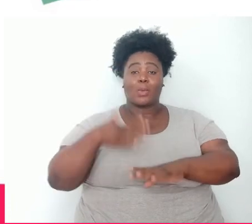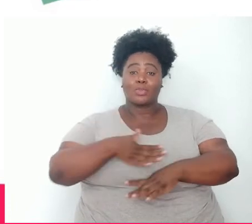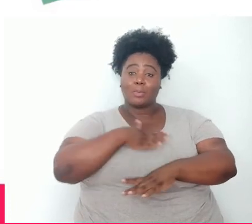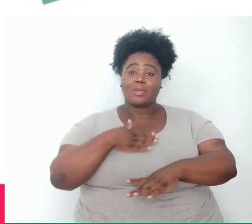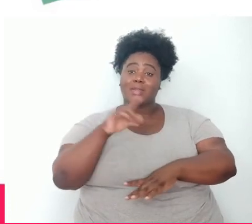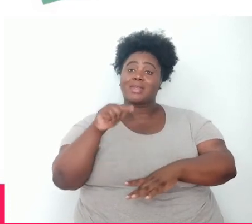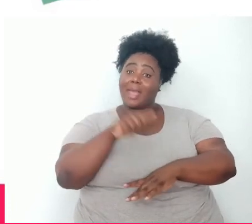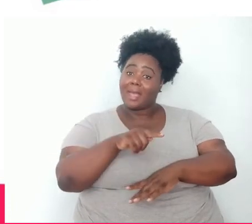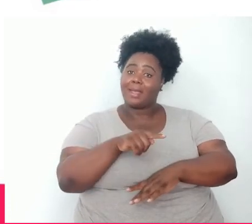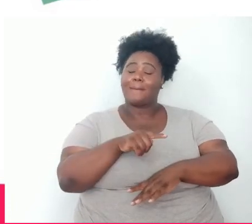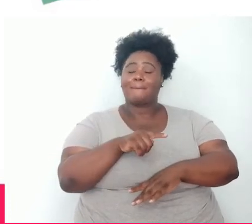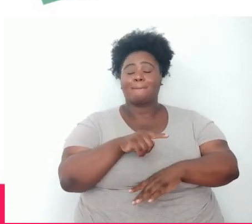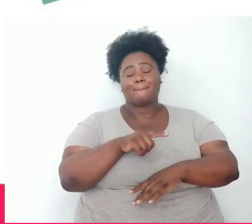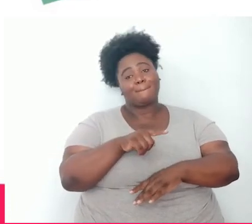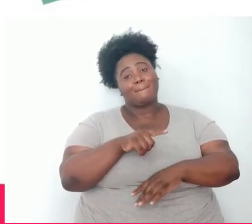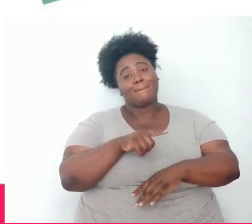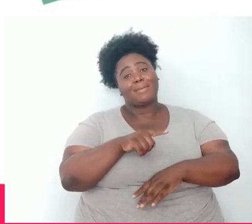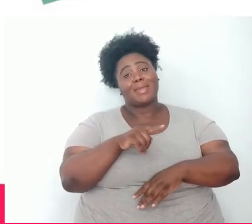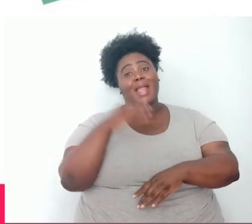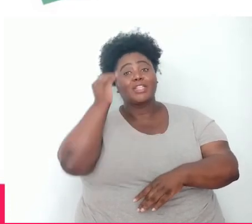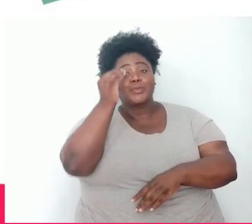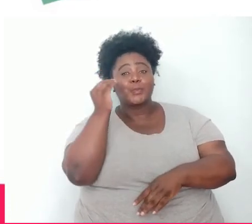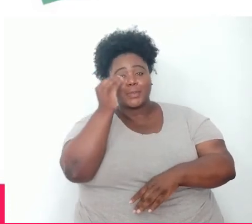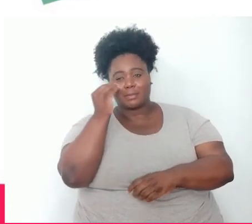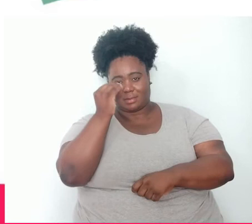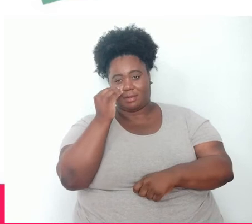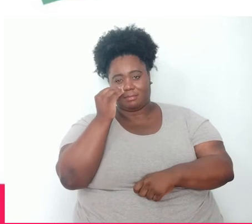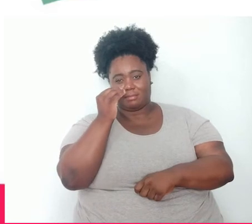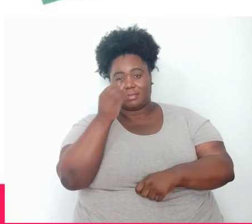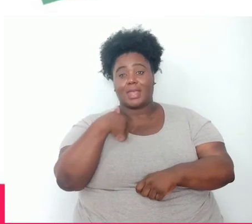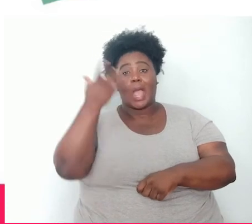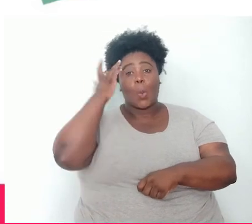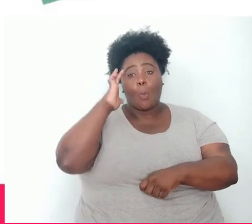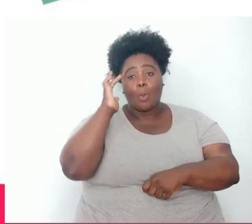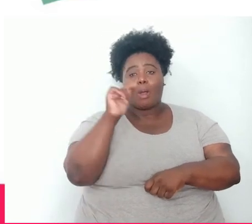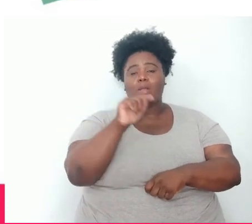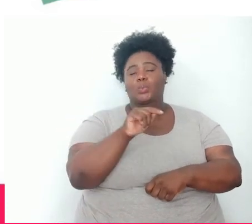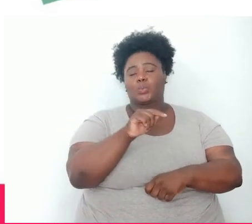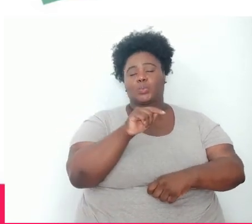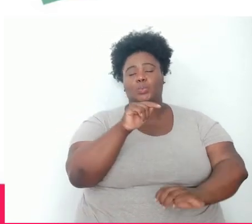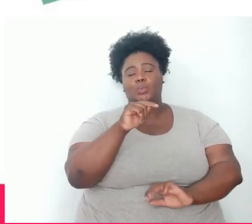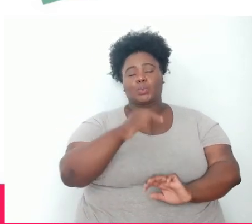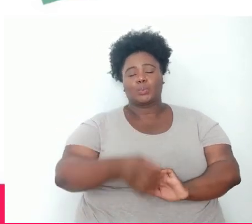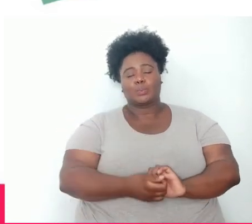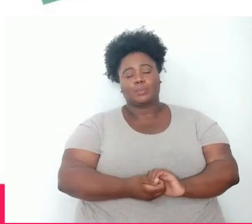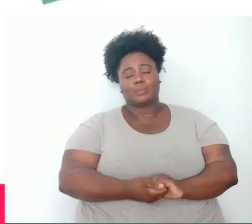mais prazeroso nela é justamente a experimentação. Eu acho